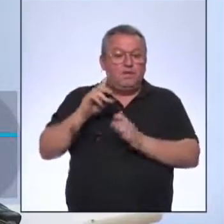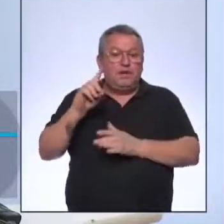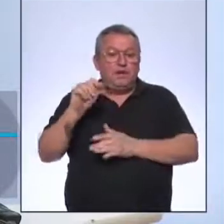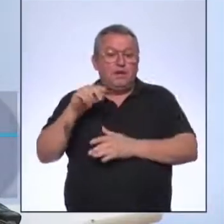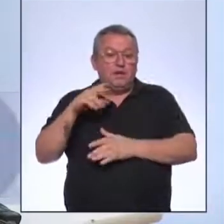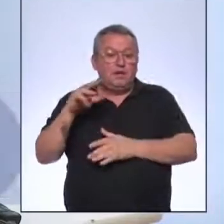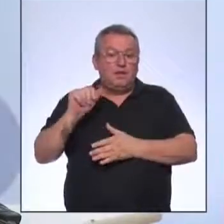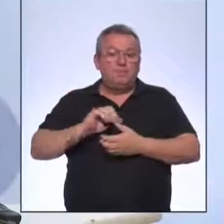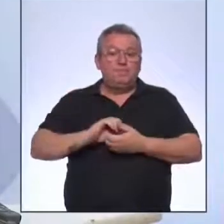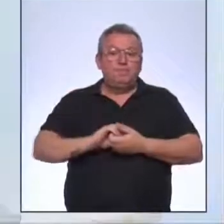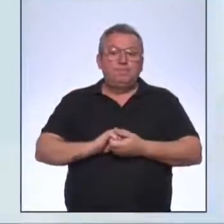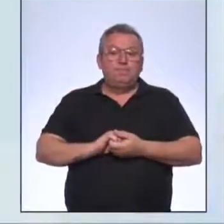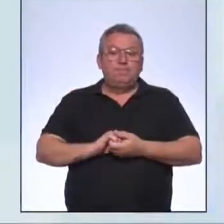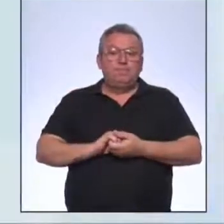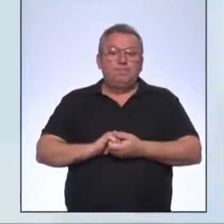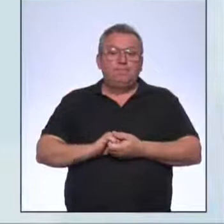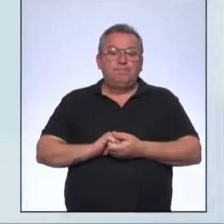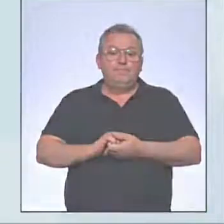é dança.